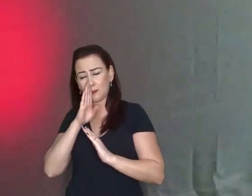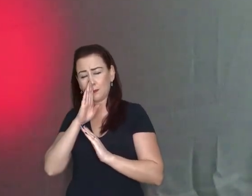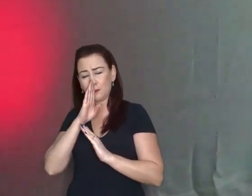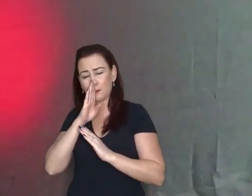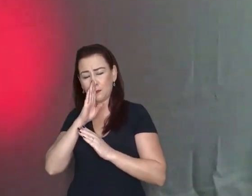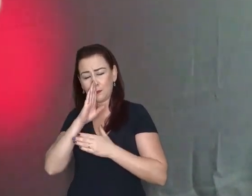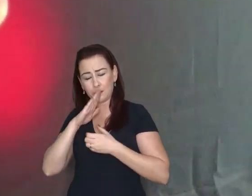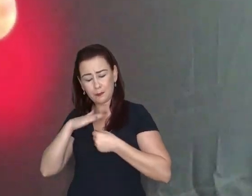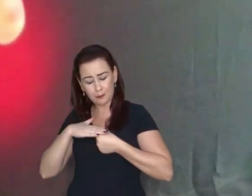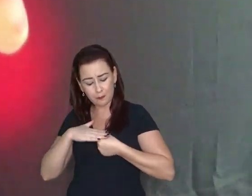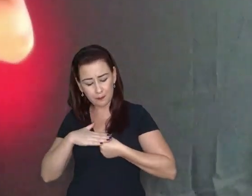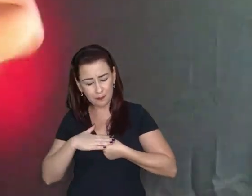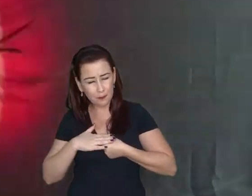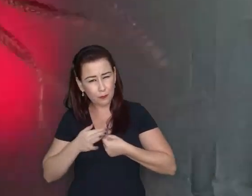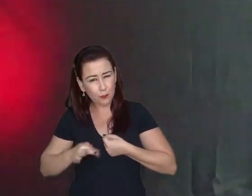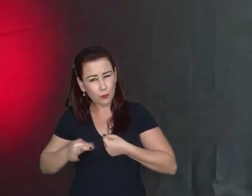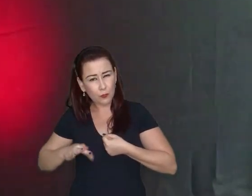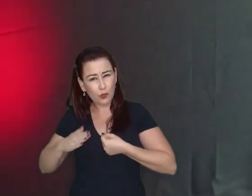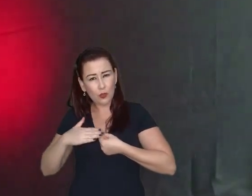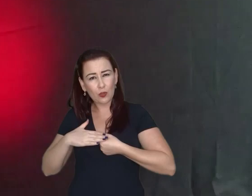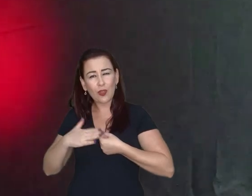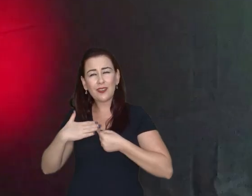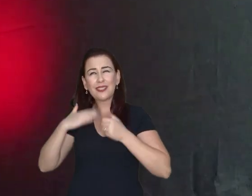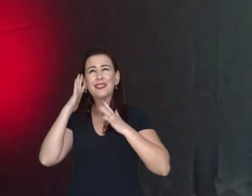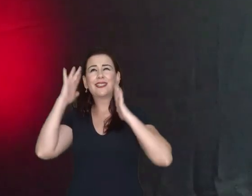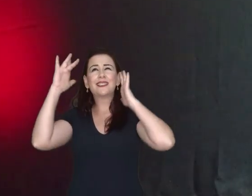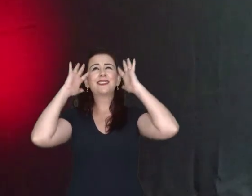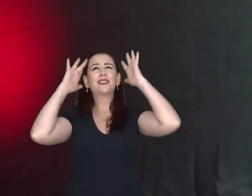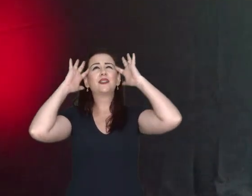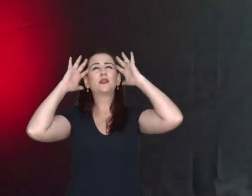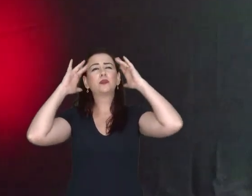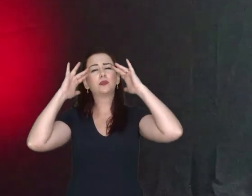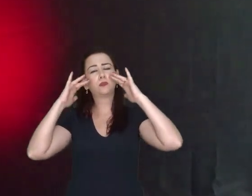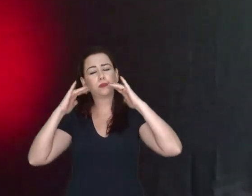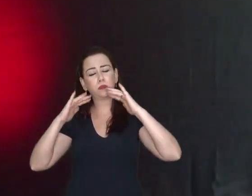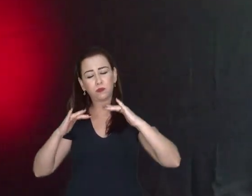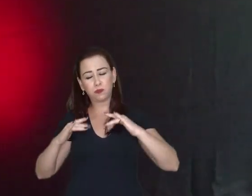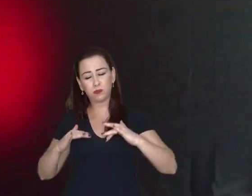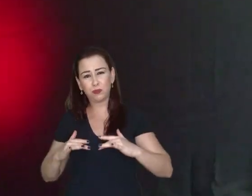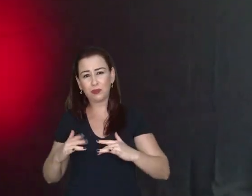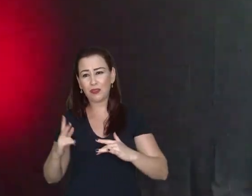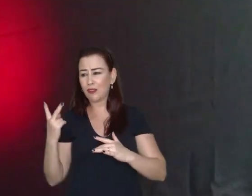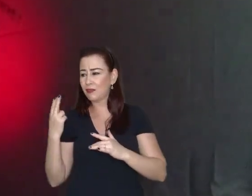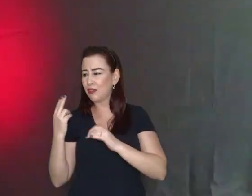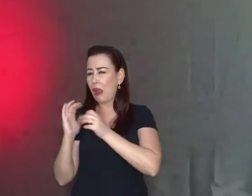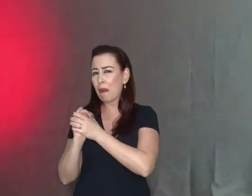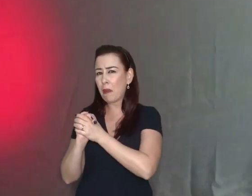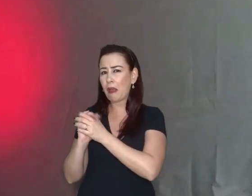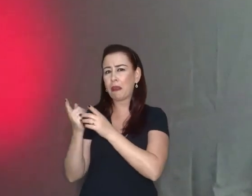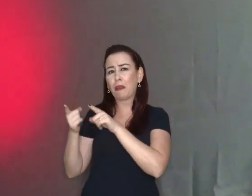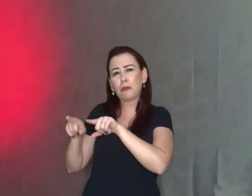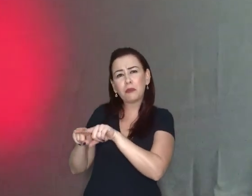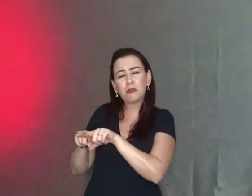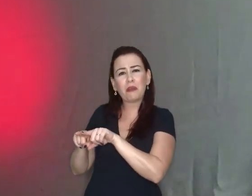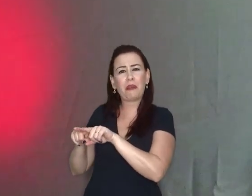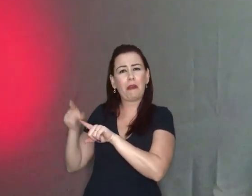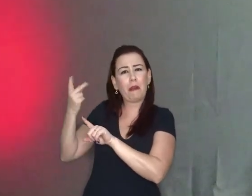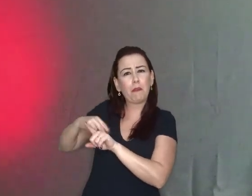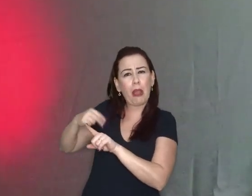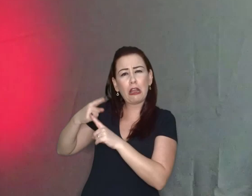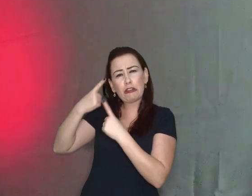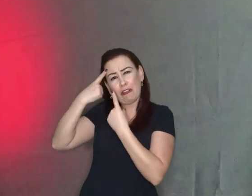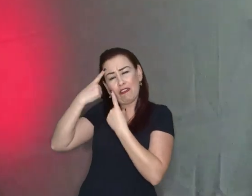dores, veem seus projetos de vida ameaçados pelos seus companheiros, aos